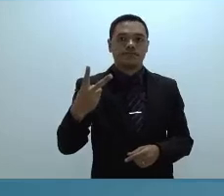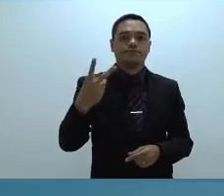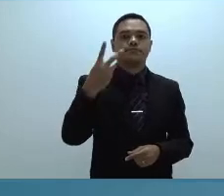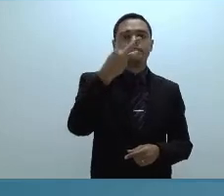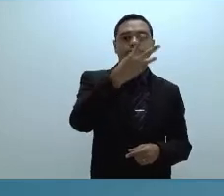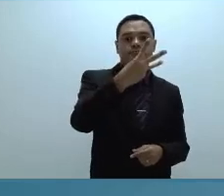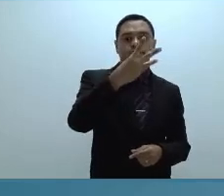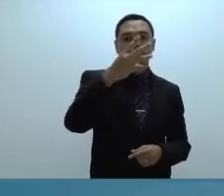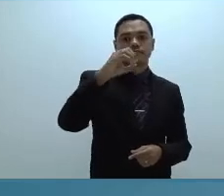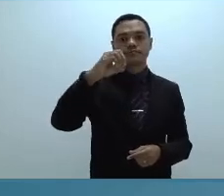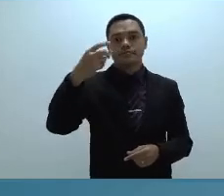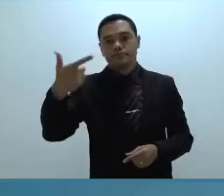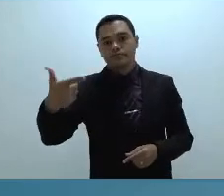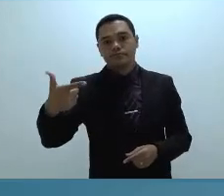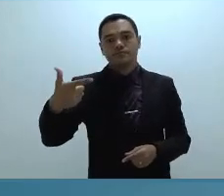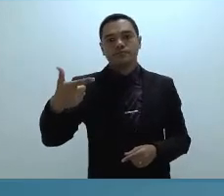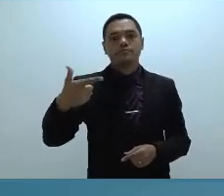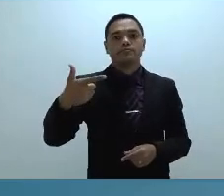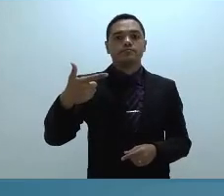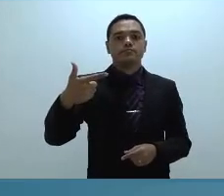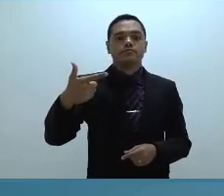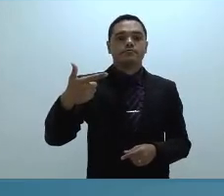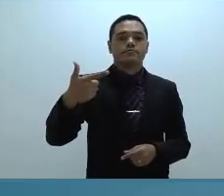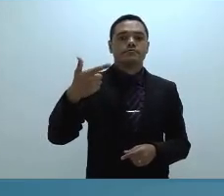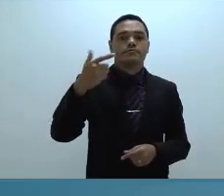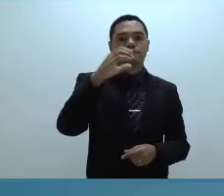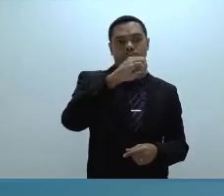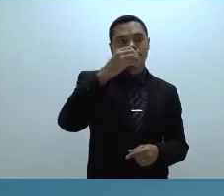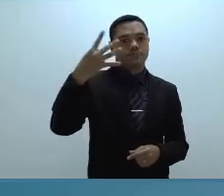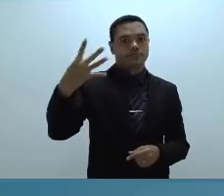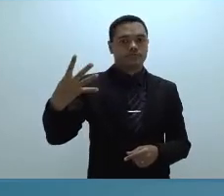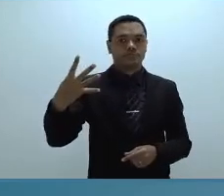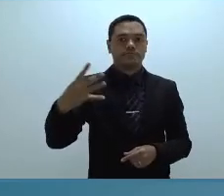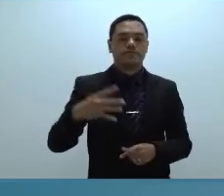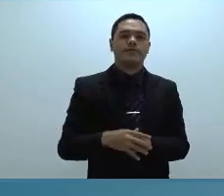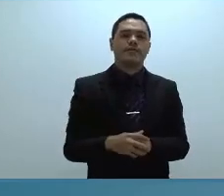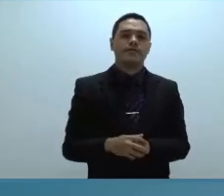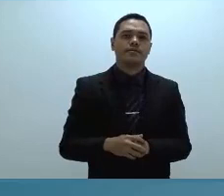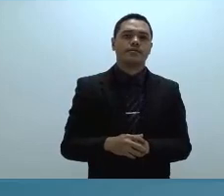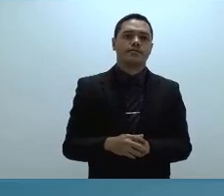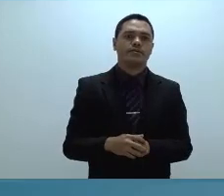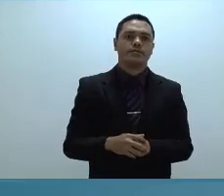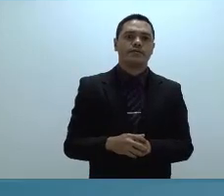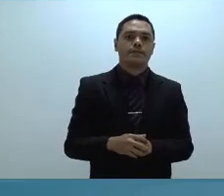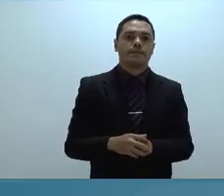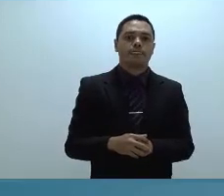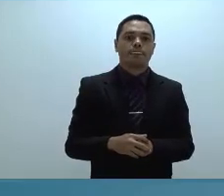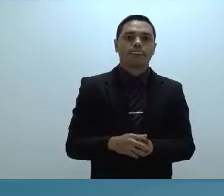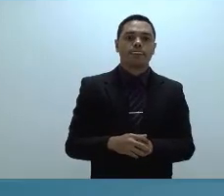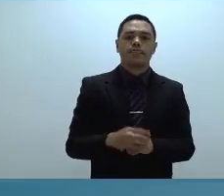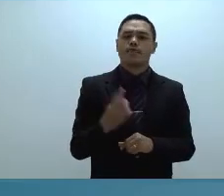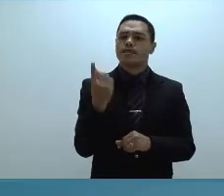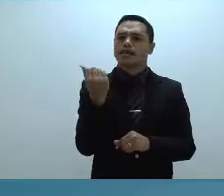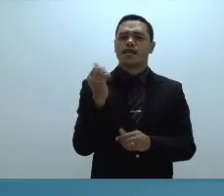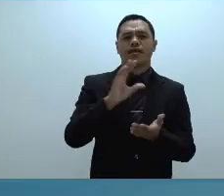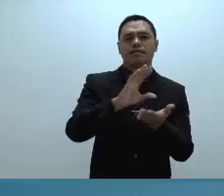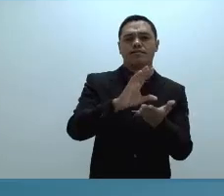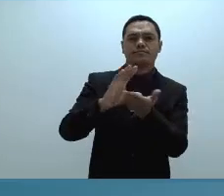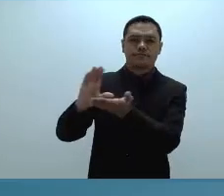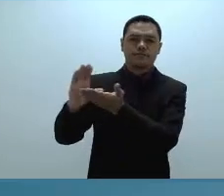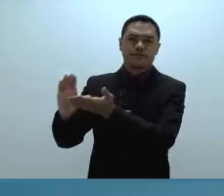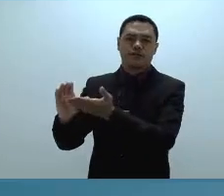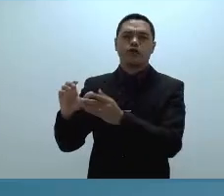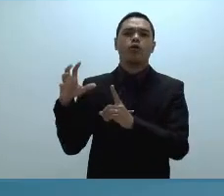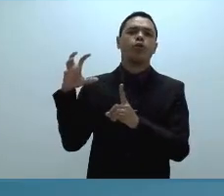814-0104, o pleno do TJPA proferiu entendimento no sentido de que ações indenizatórias propostas por consumidores em